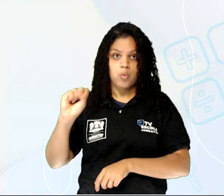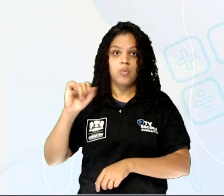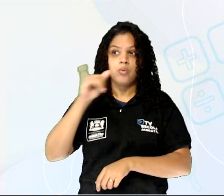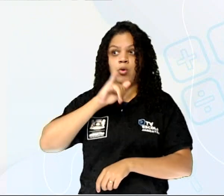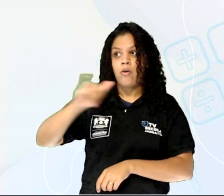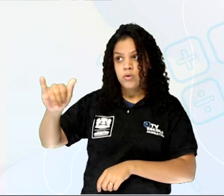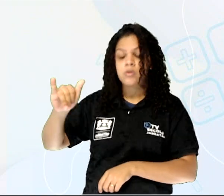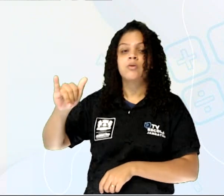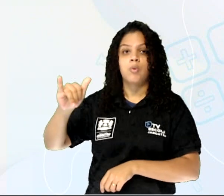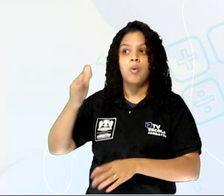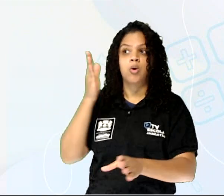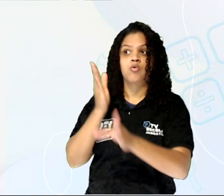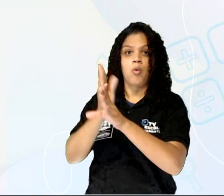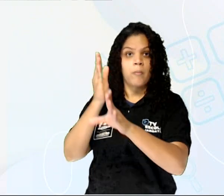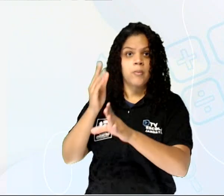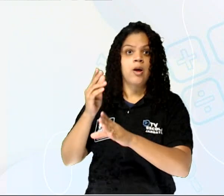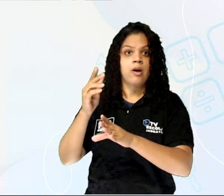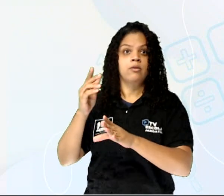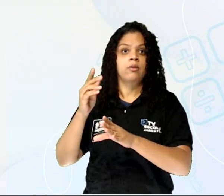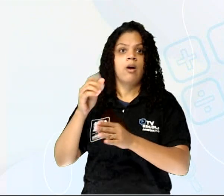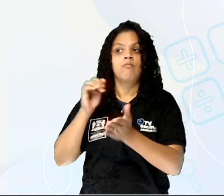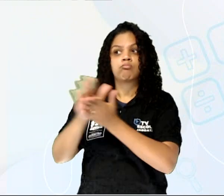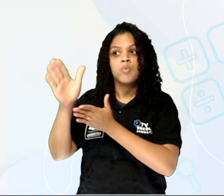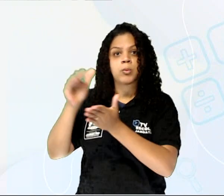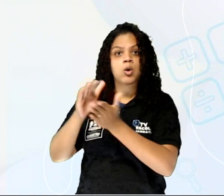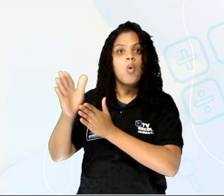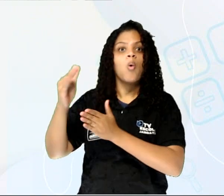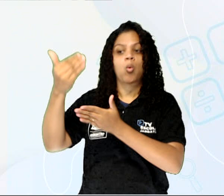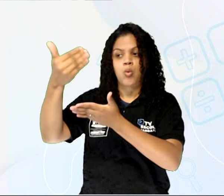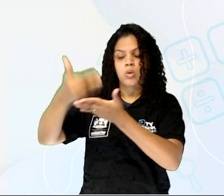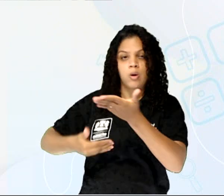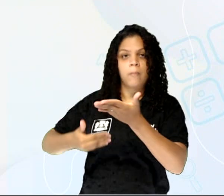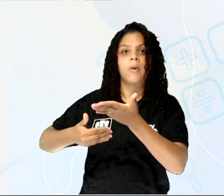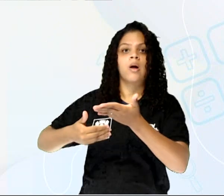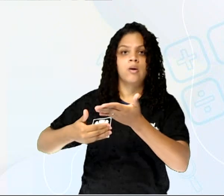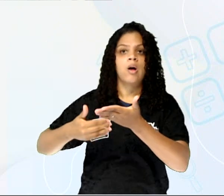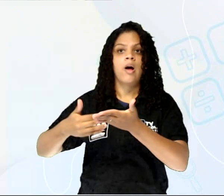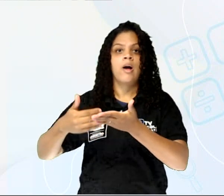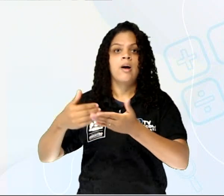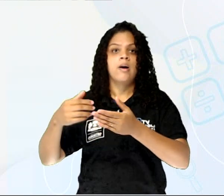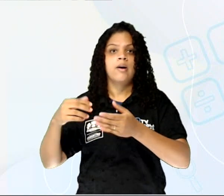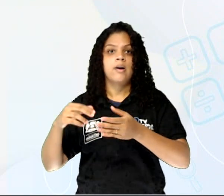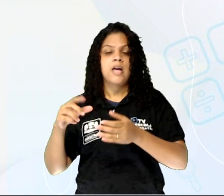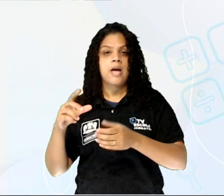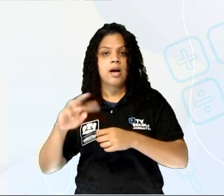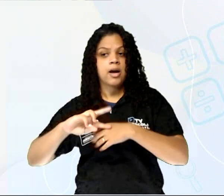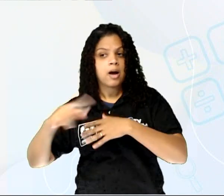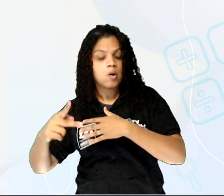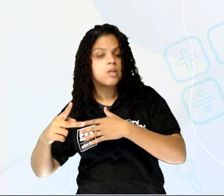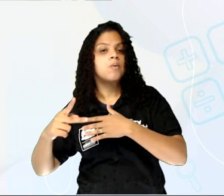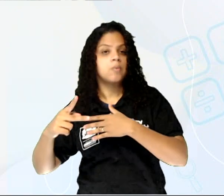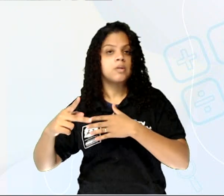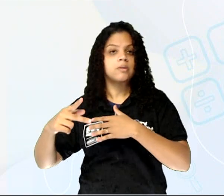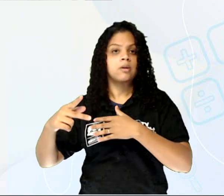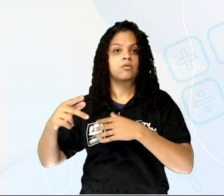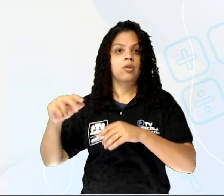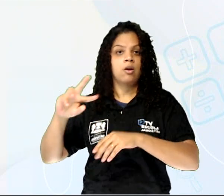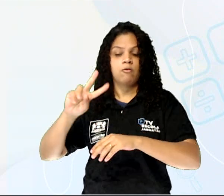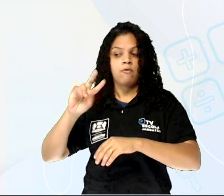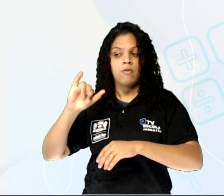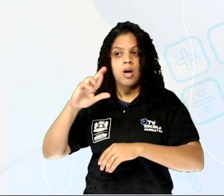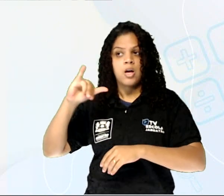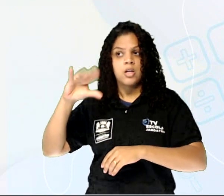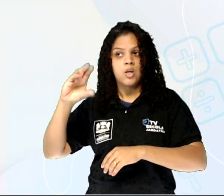em um trabalho intitulado O Inquérito sobre as Causas e Efeitos da Vacina da Varíola. Apesar de enfrentar resistência, em